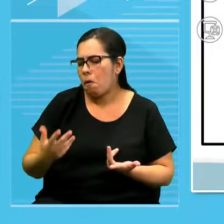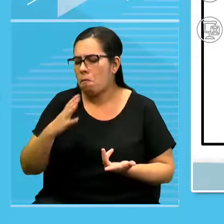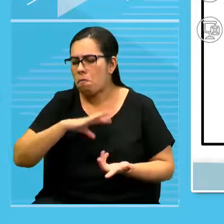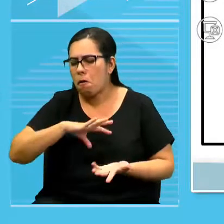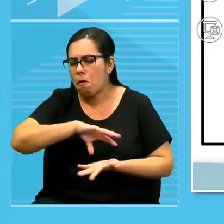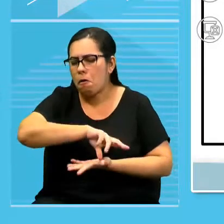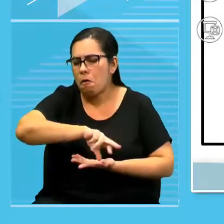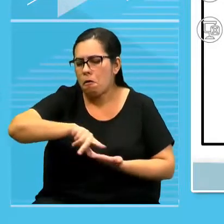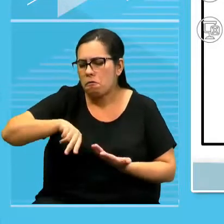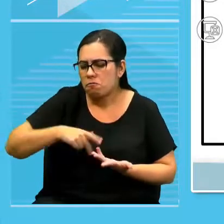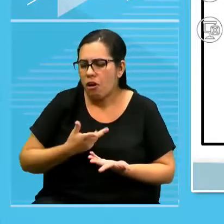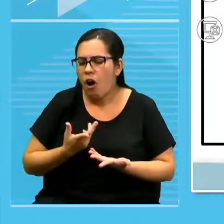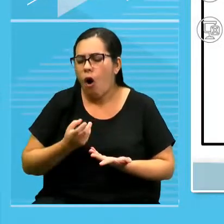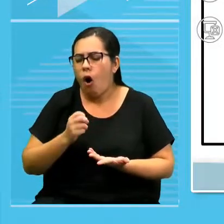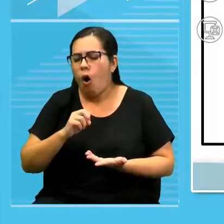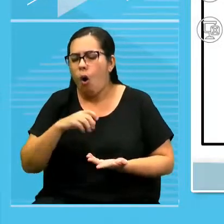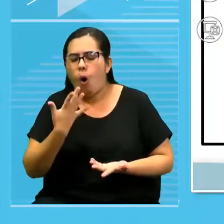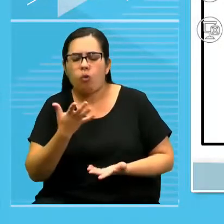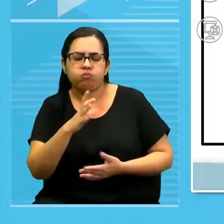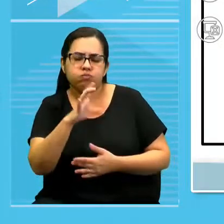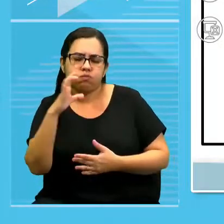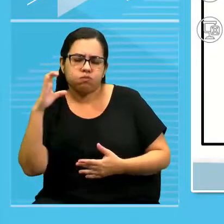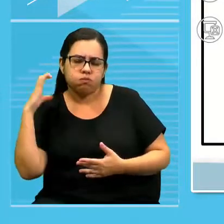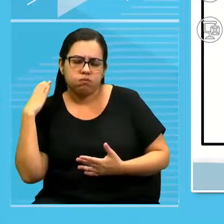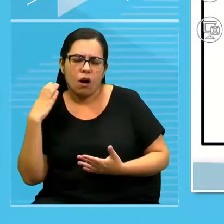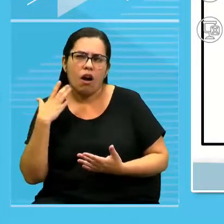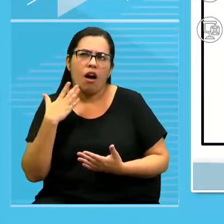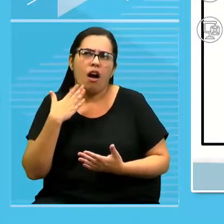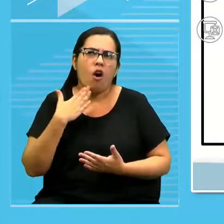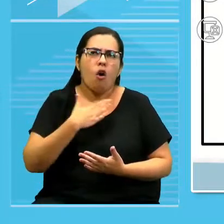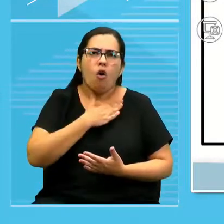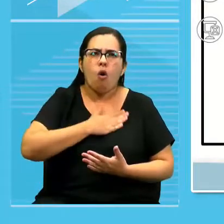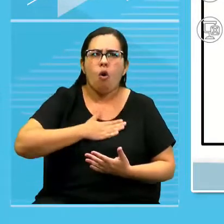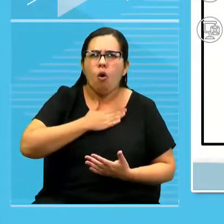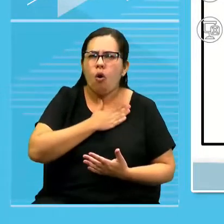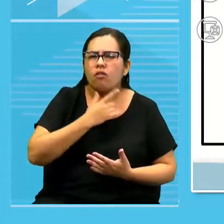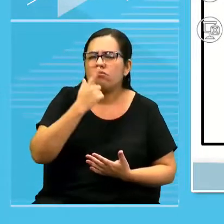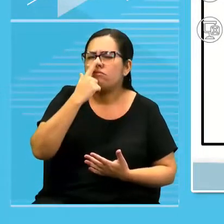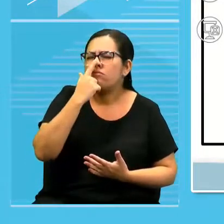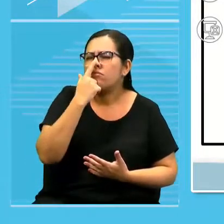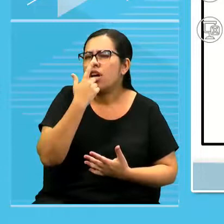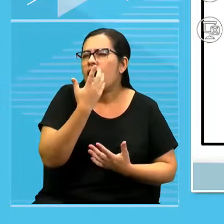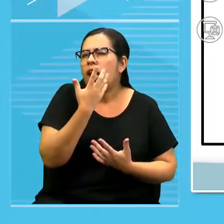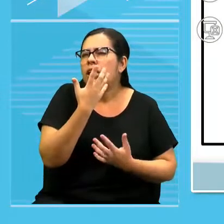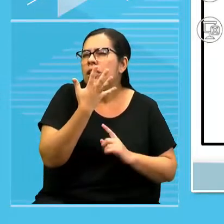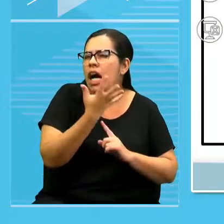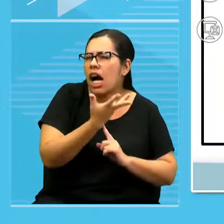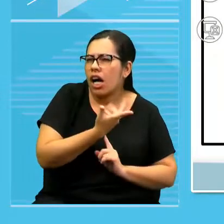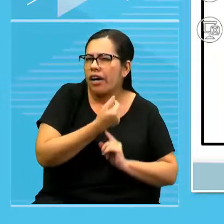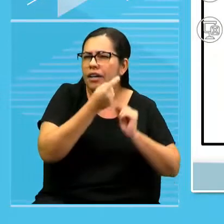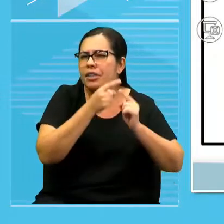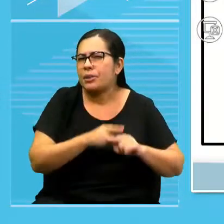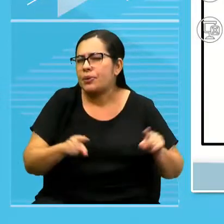com a área de Ciências da Natureza ou eu sou uma pessoa que eu tenho uma ligação ali com a arte com a música ou com